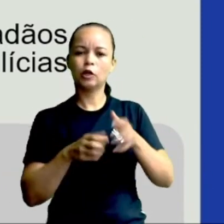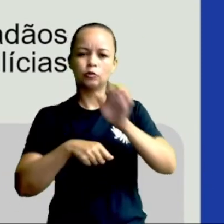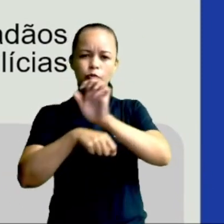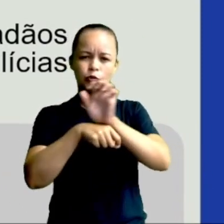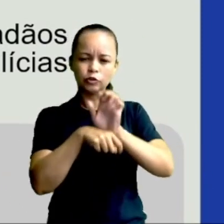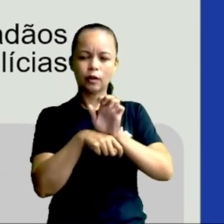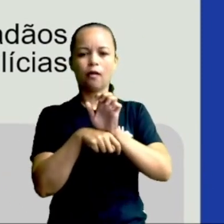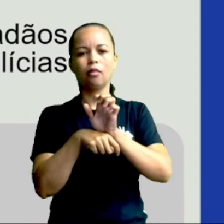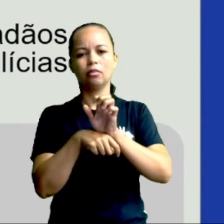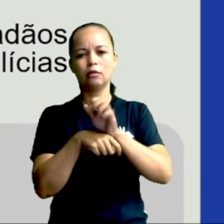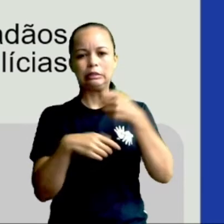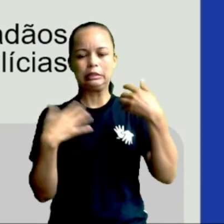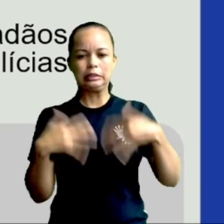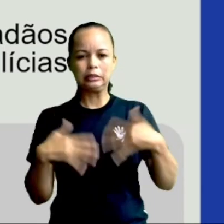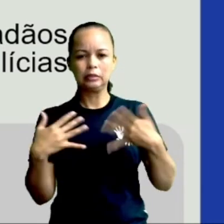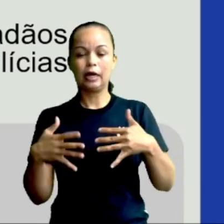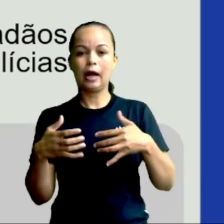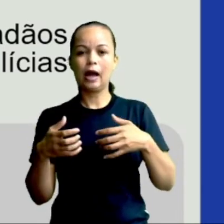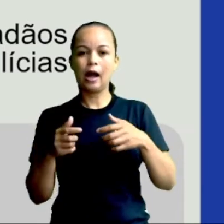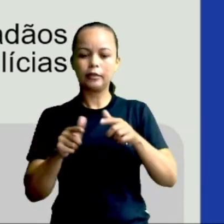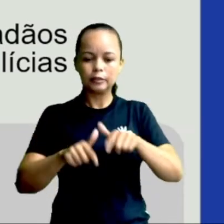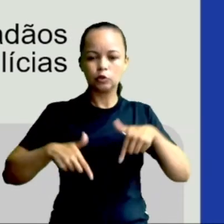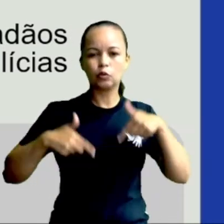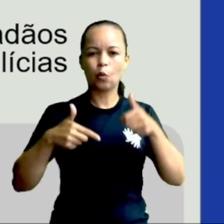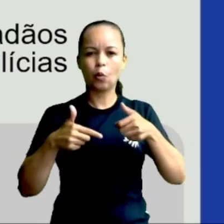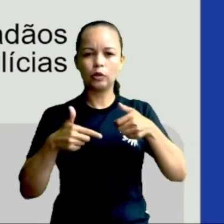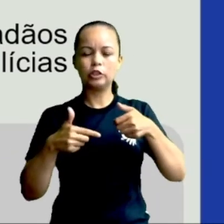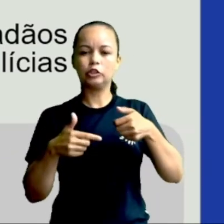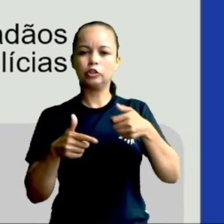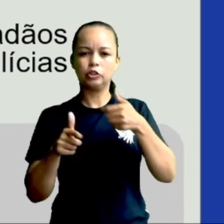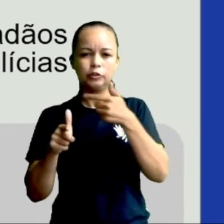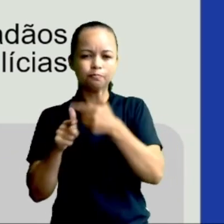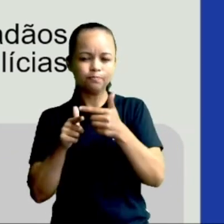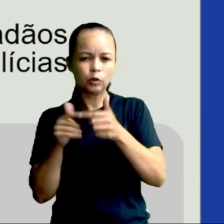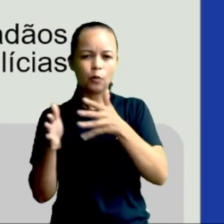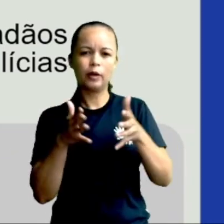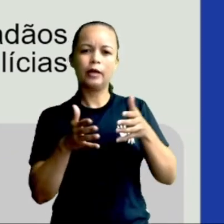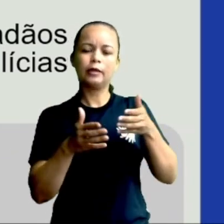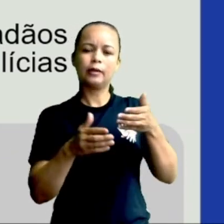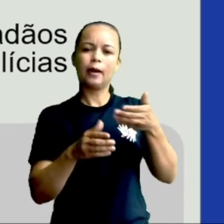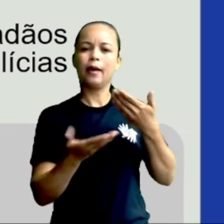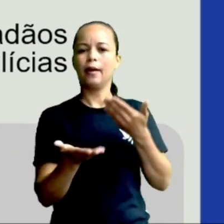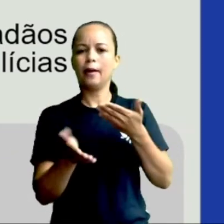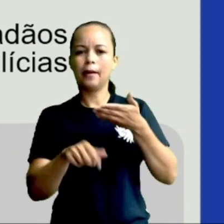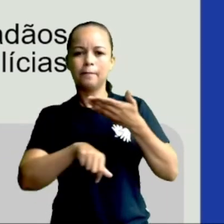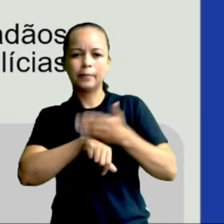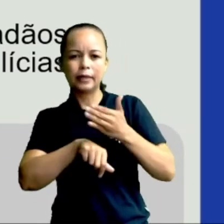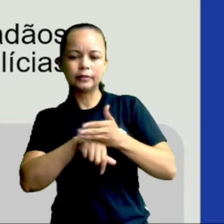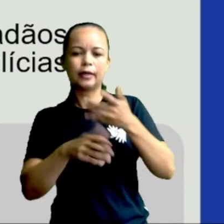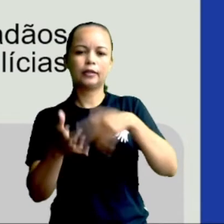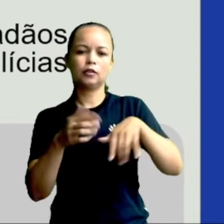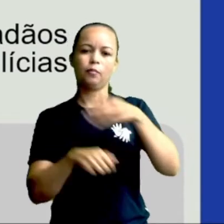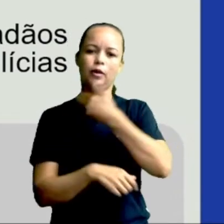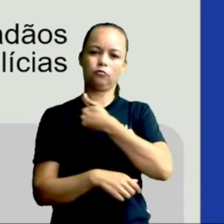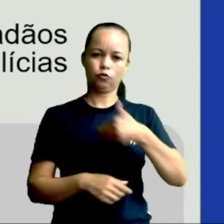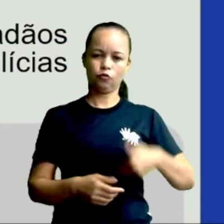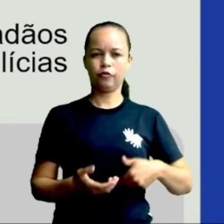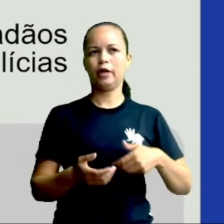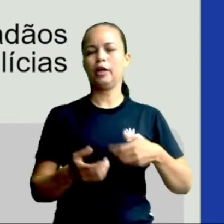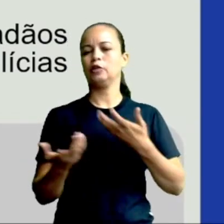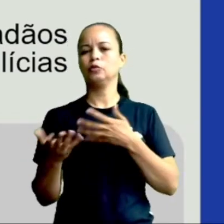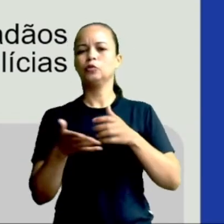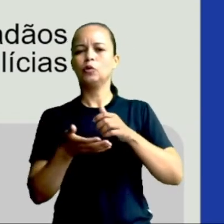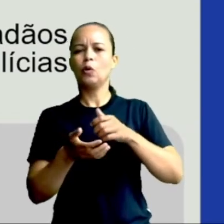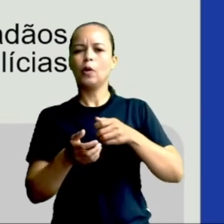Estado. Então, ações de terror praticadas ou incentivadas pelo próprio governo, infelizmente. Então,